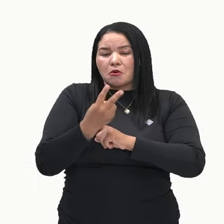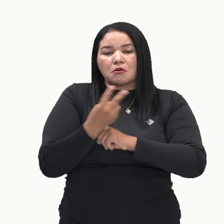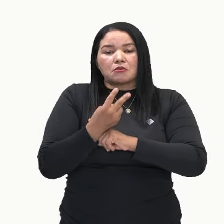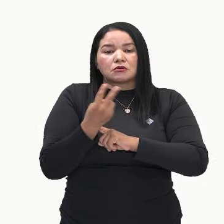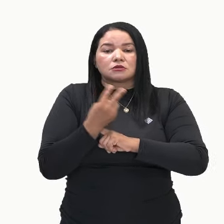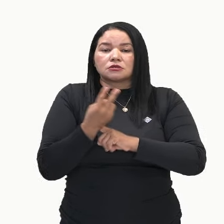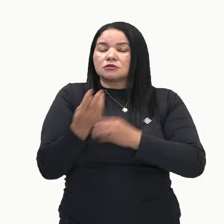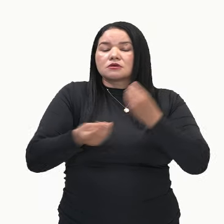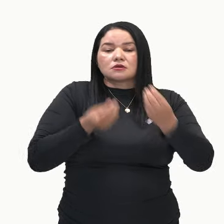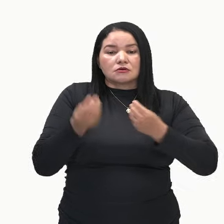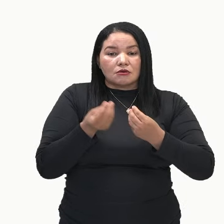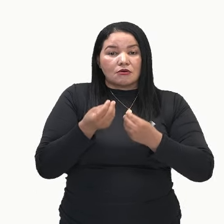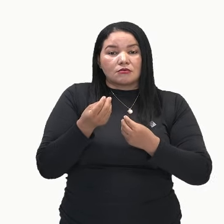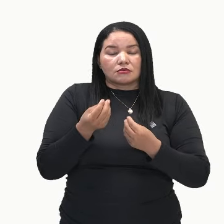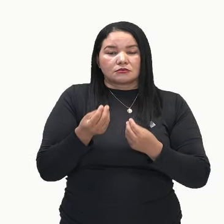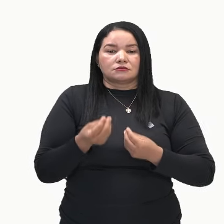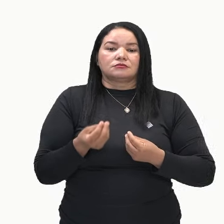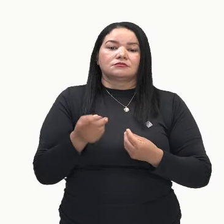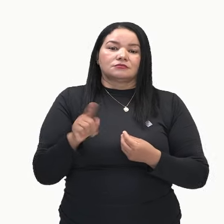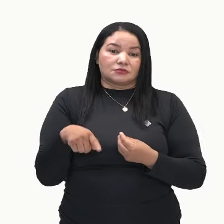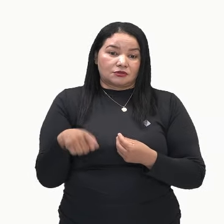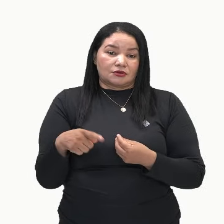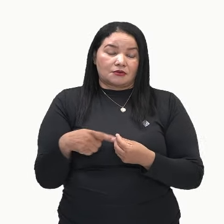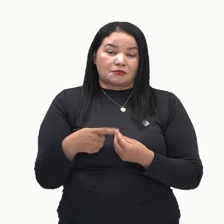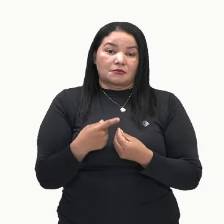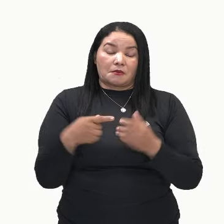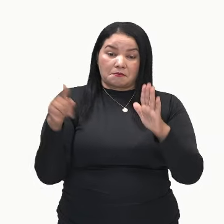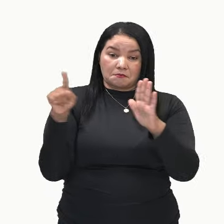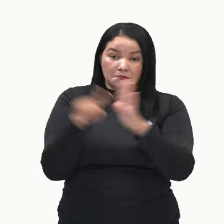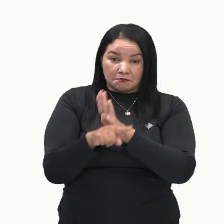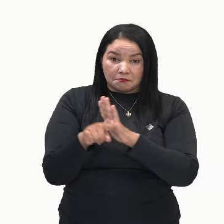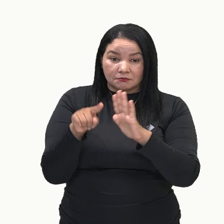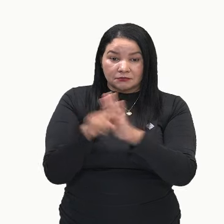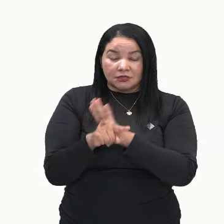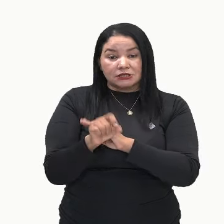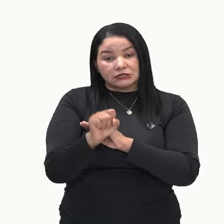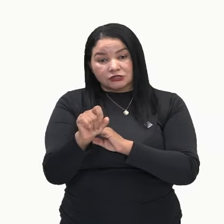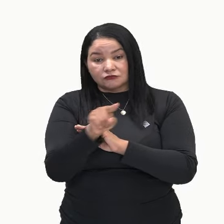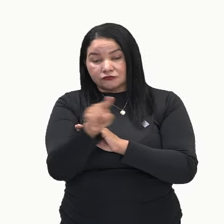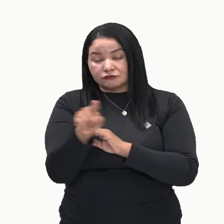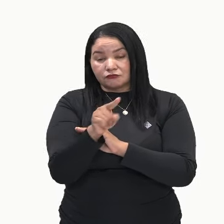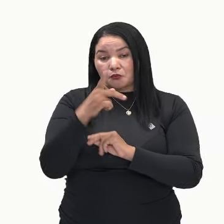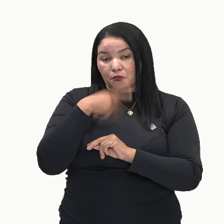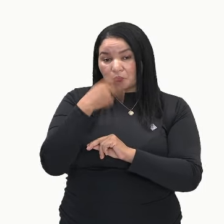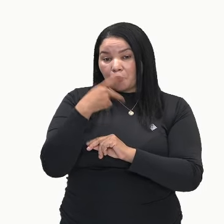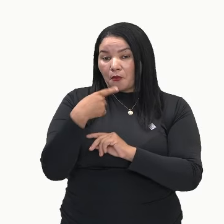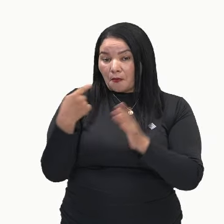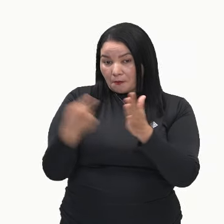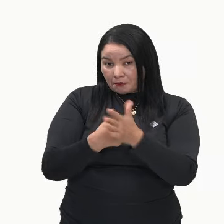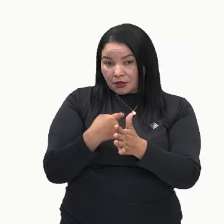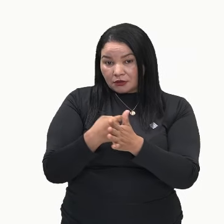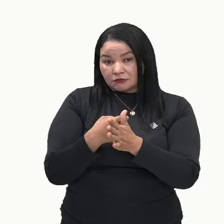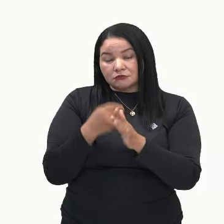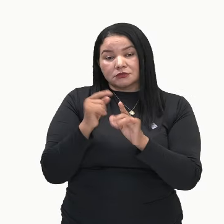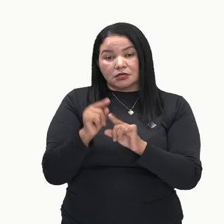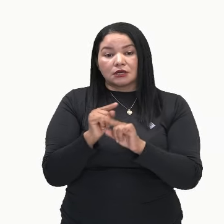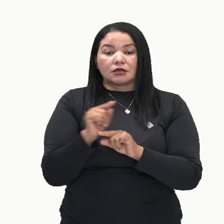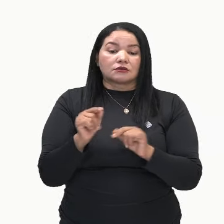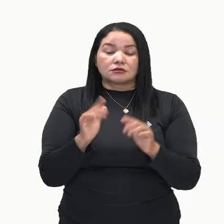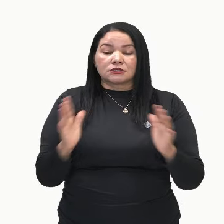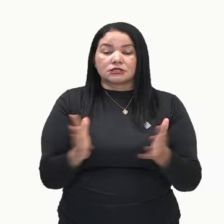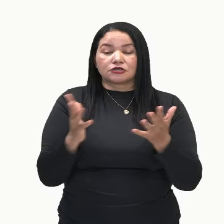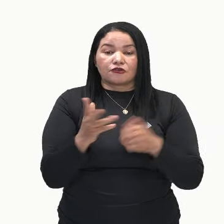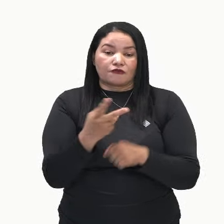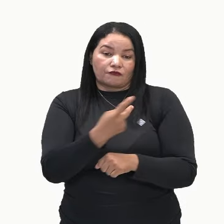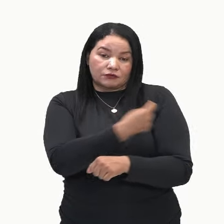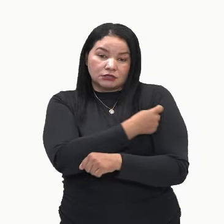uma pergunta retórica, provavelmente da campanha, né? Como se você estivesse se fazendo essa pergunta. E aí está falando de novo sobre o sentido lá da vacina, né?